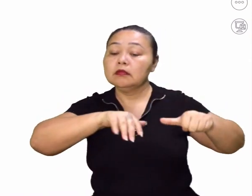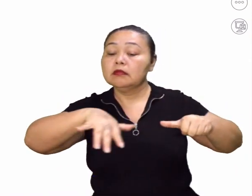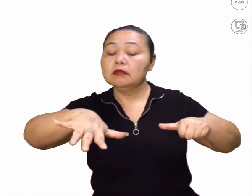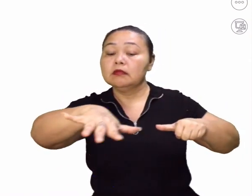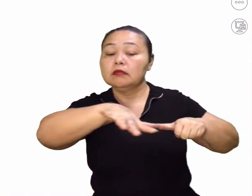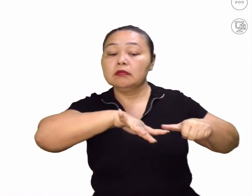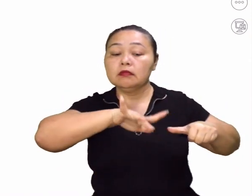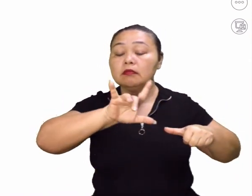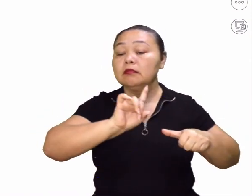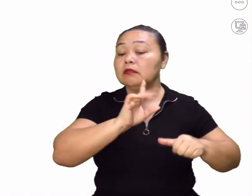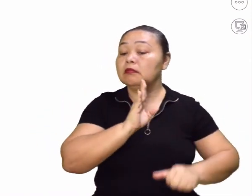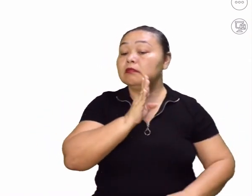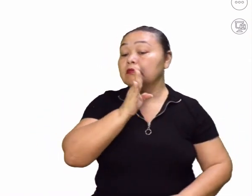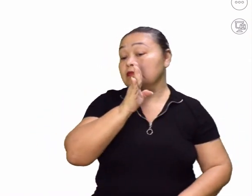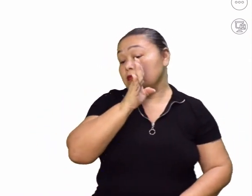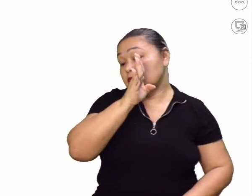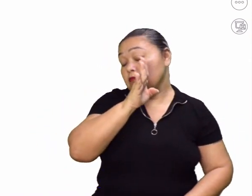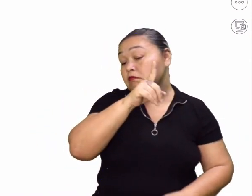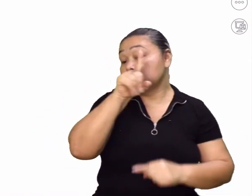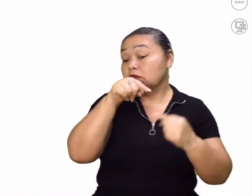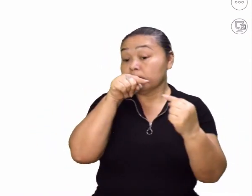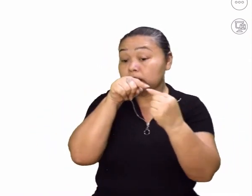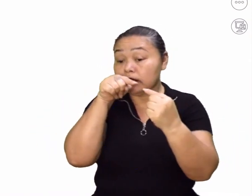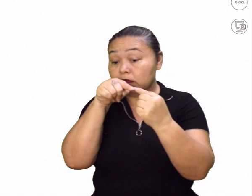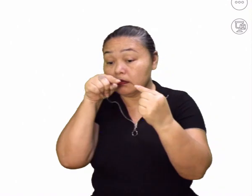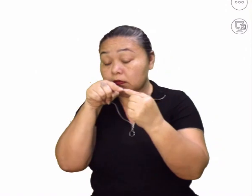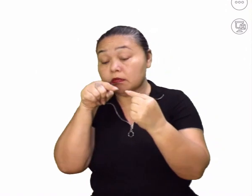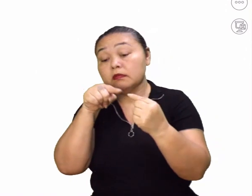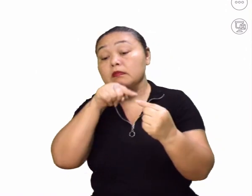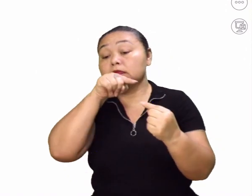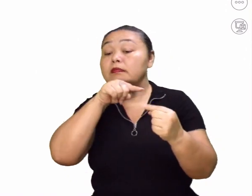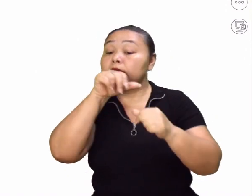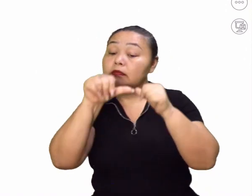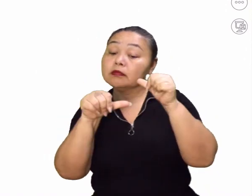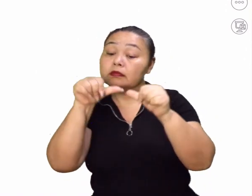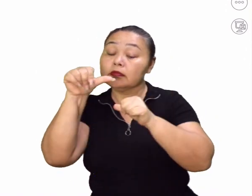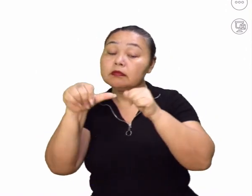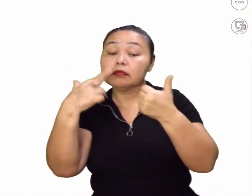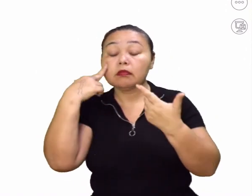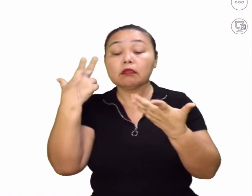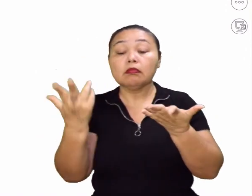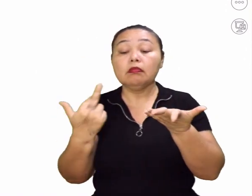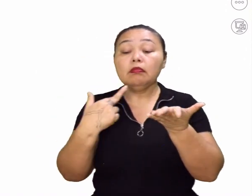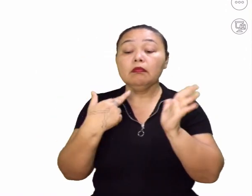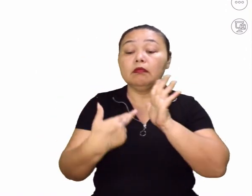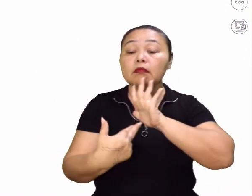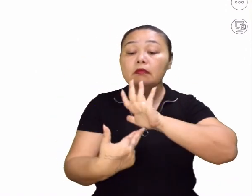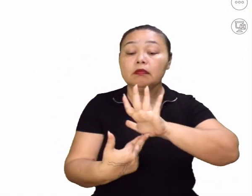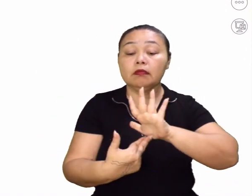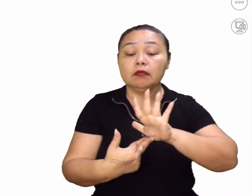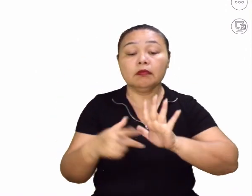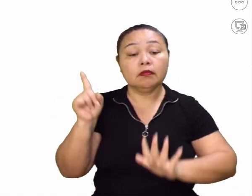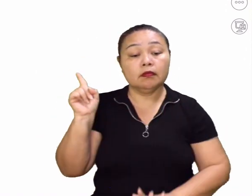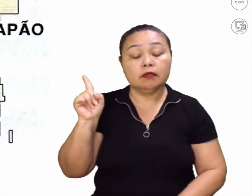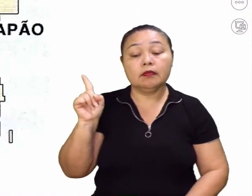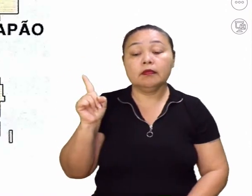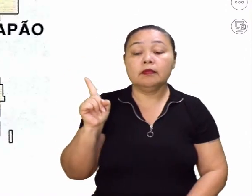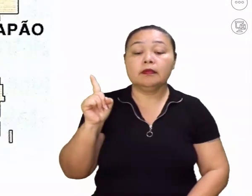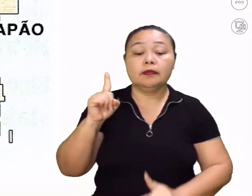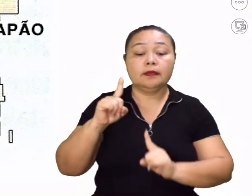uma variável. Muito bem. Vamos verificar aí o que? A representação desse tipo de mapa,